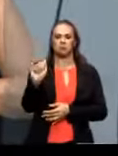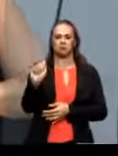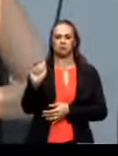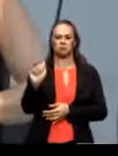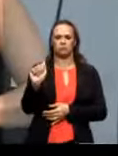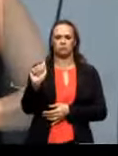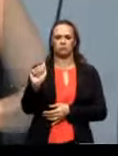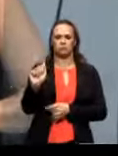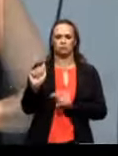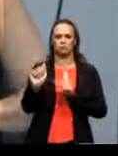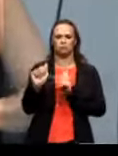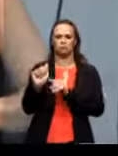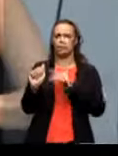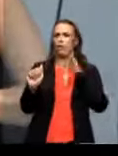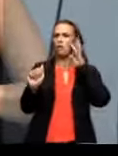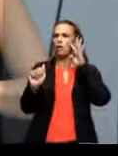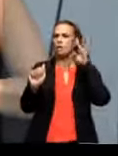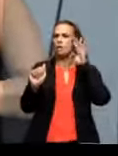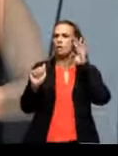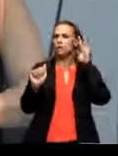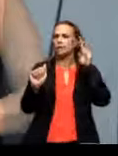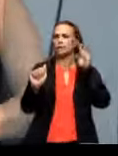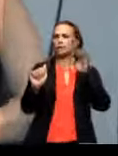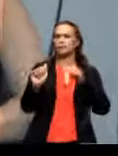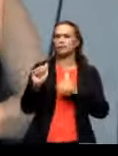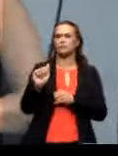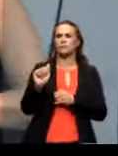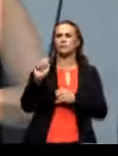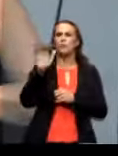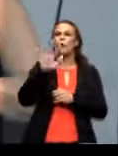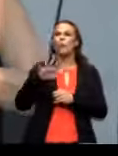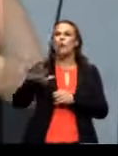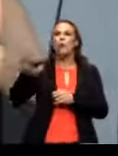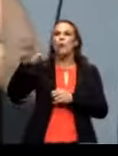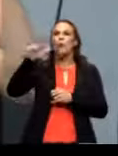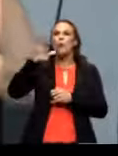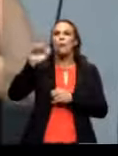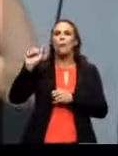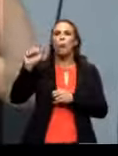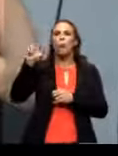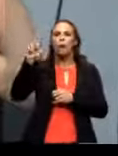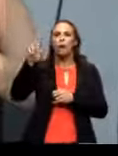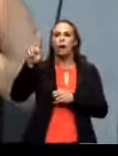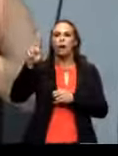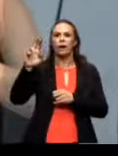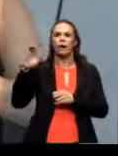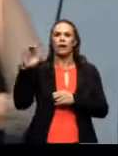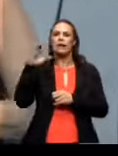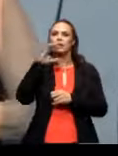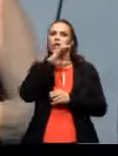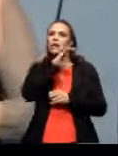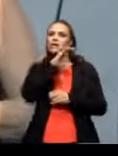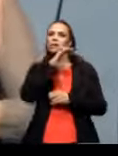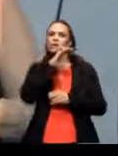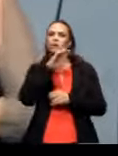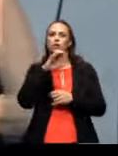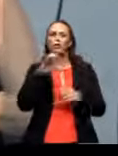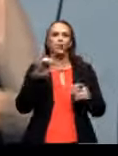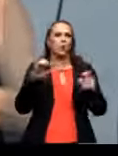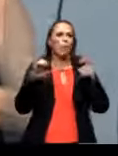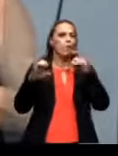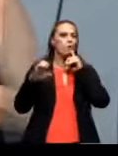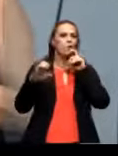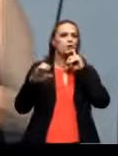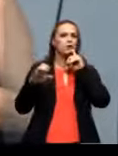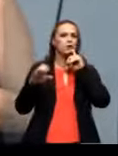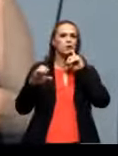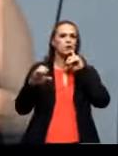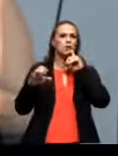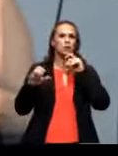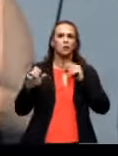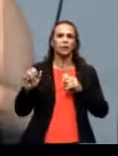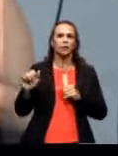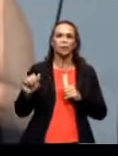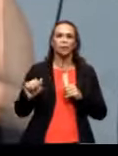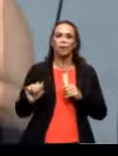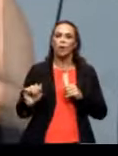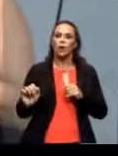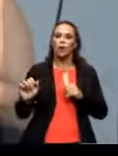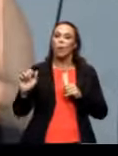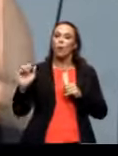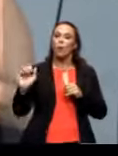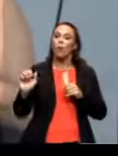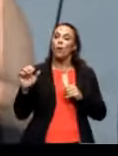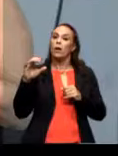massa de ar, né? Você tem o ar quente e o ar frio. O ar quente sobe e o ar frio desce, né? Imagina a geladeira aquela